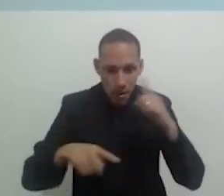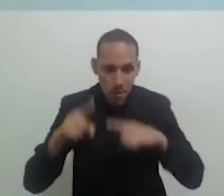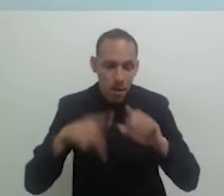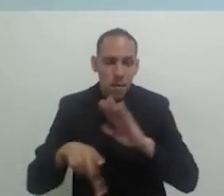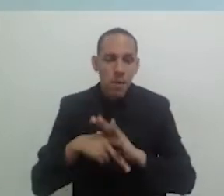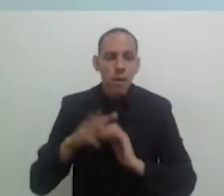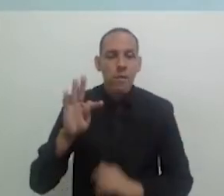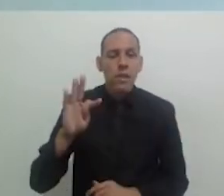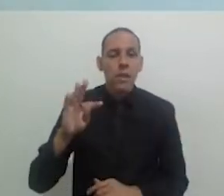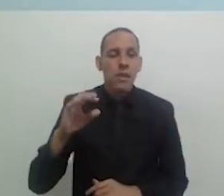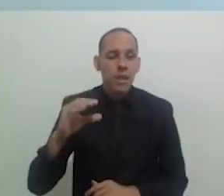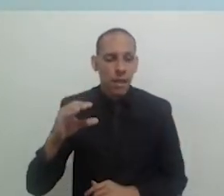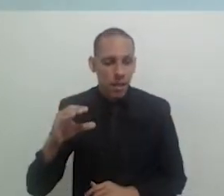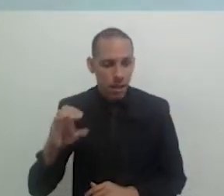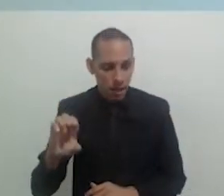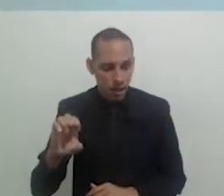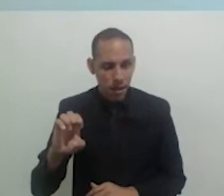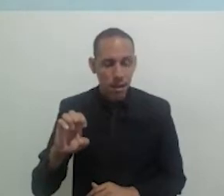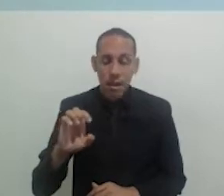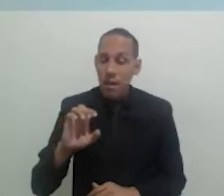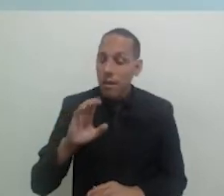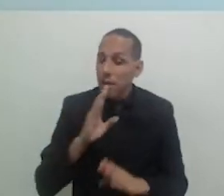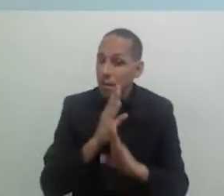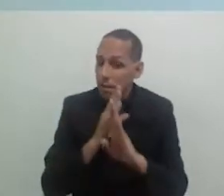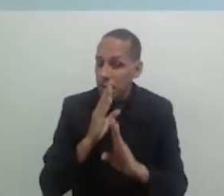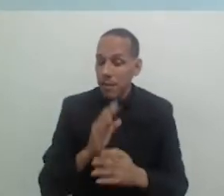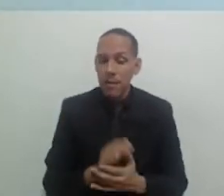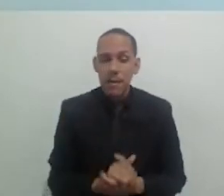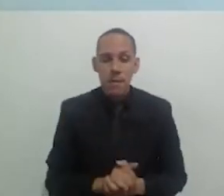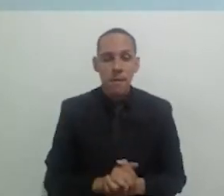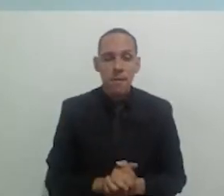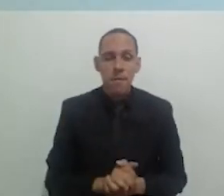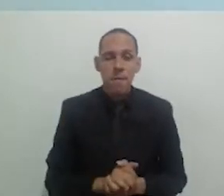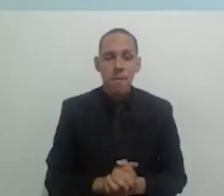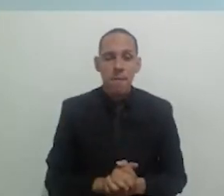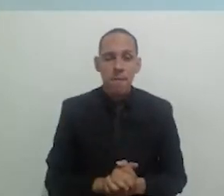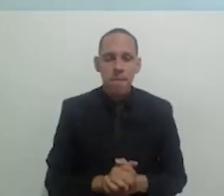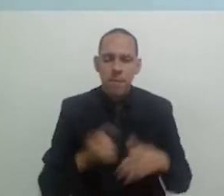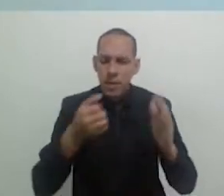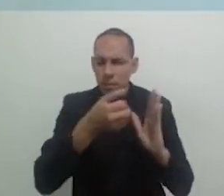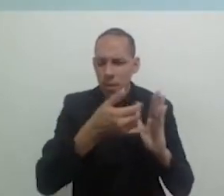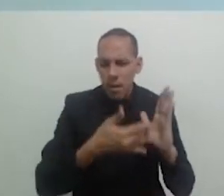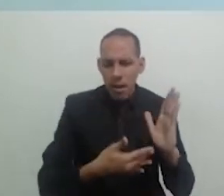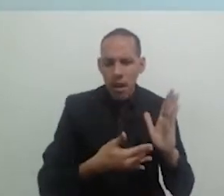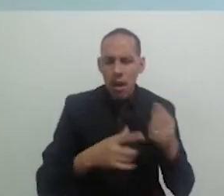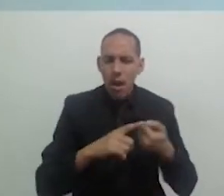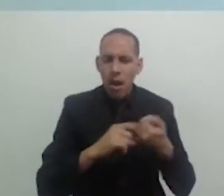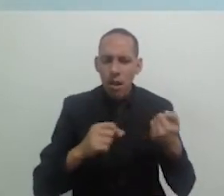No entanto, de forma expressa, no artigo